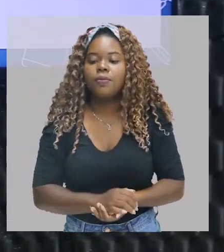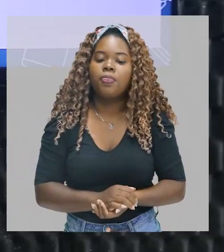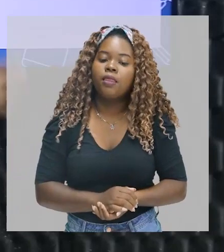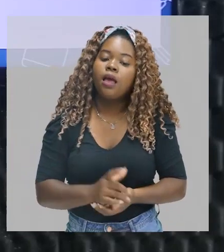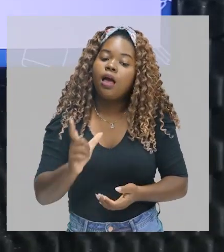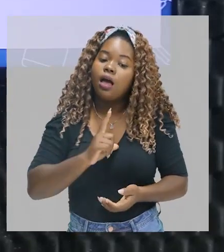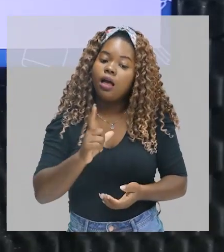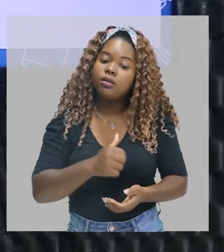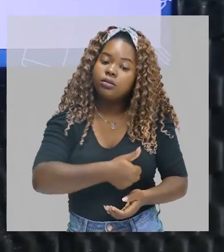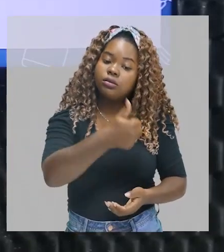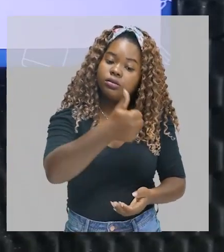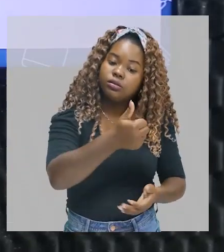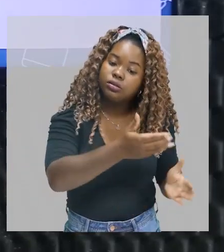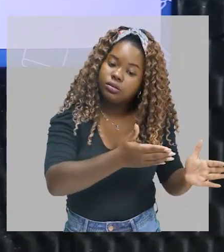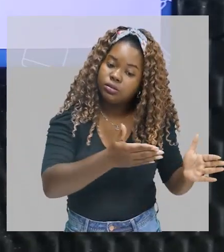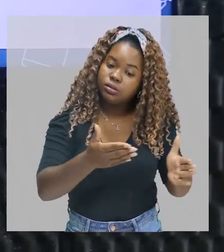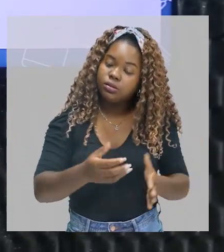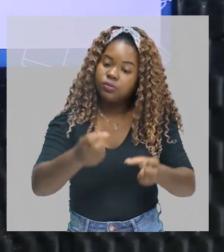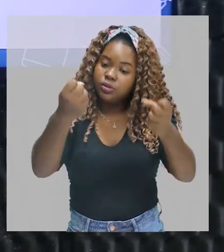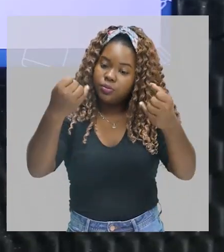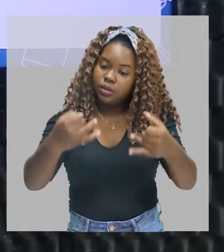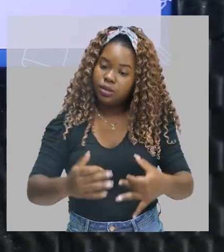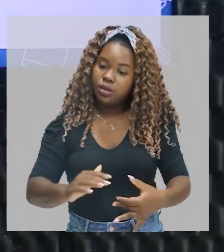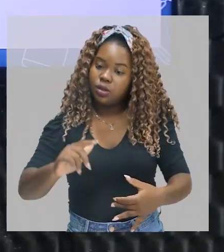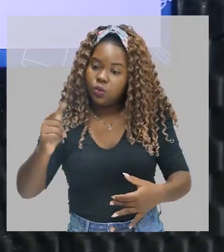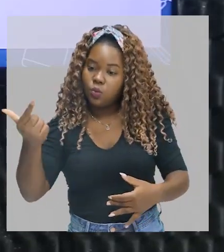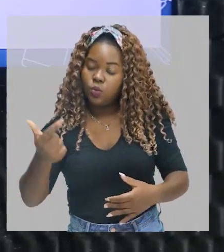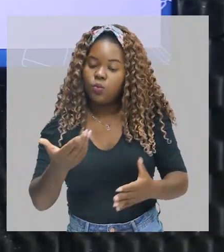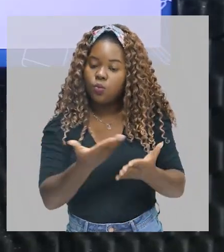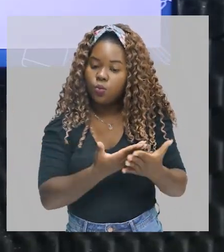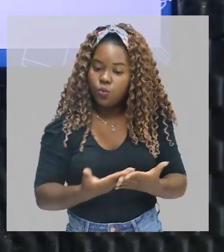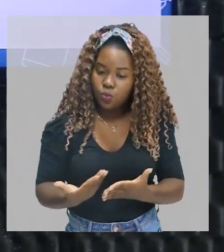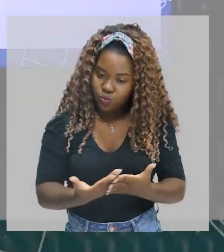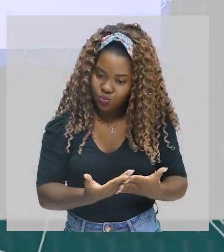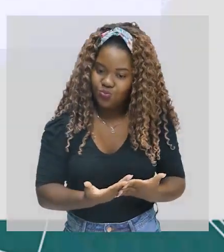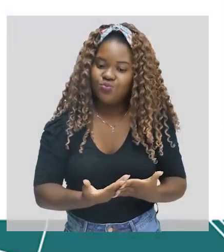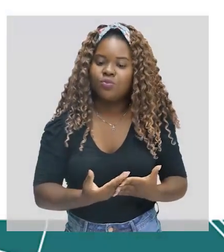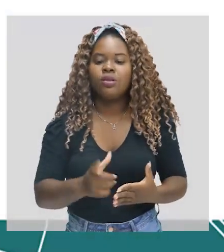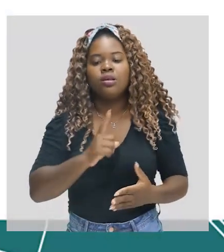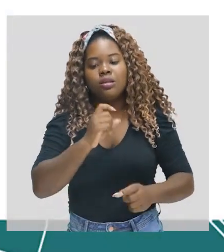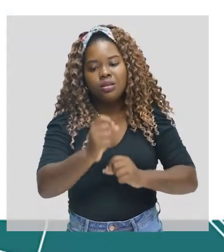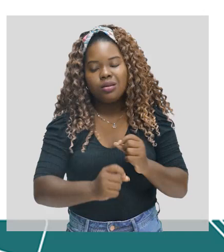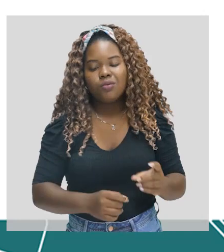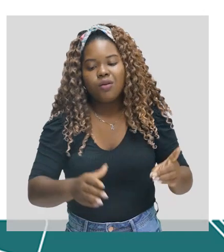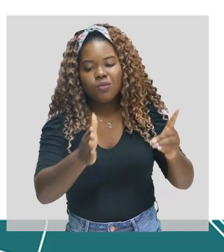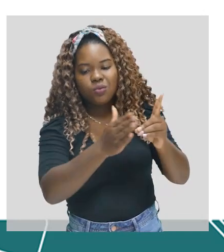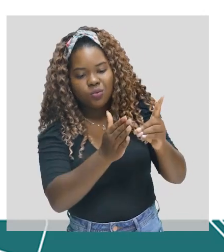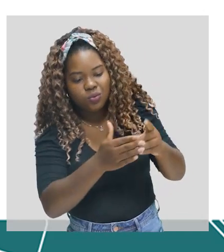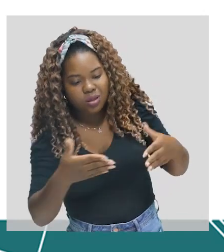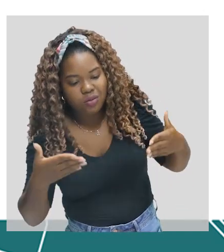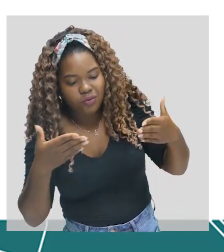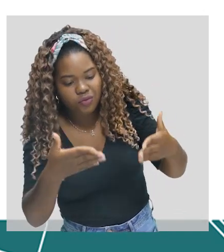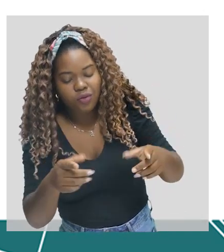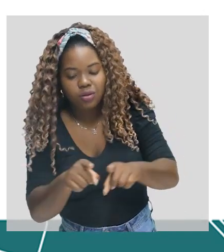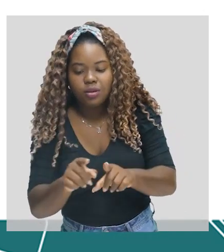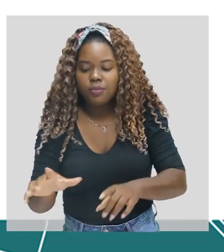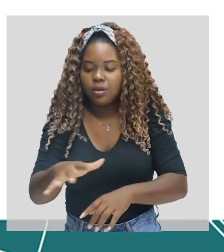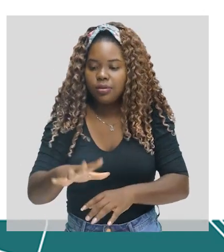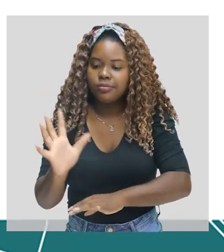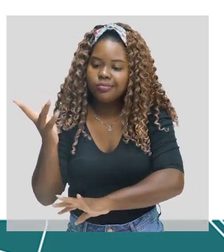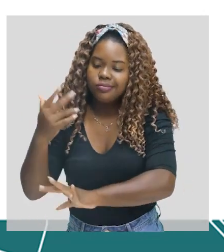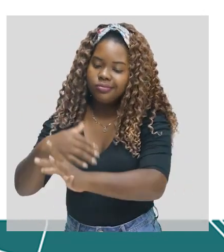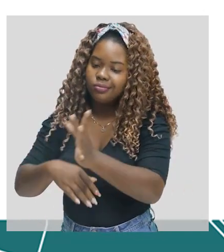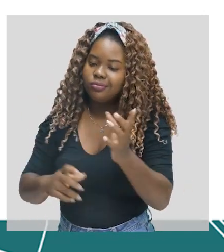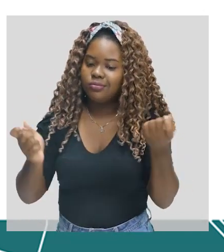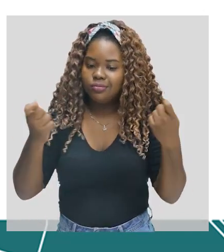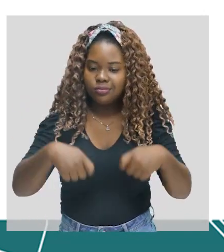nesse primeiro momento, que eu falarei mais em outra aula, a idealização do índio, da natureza, tá bom?